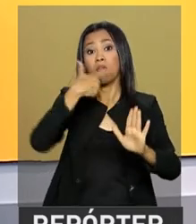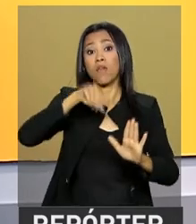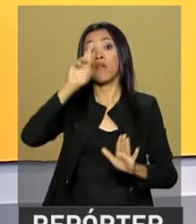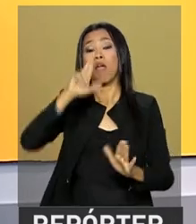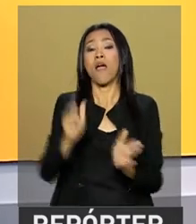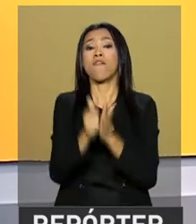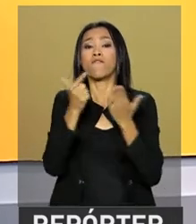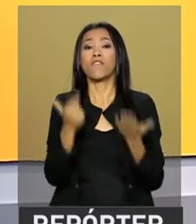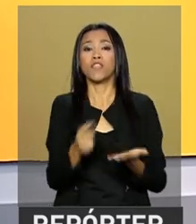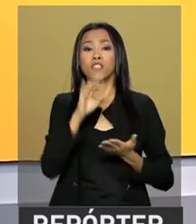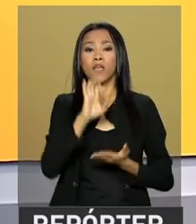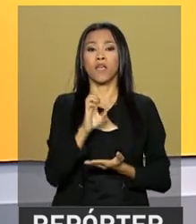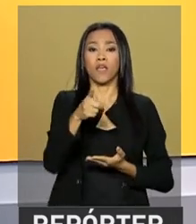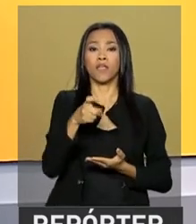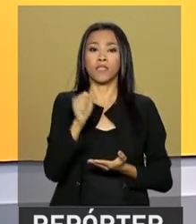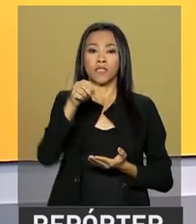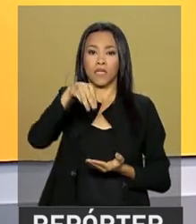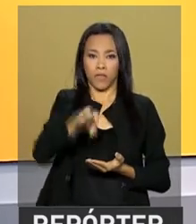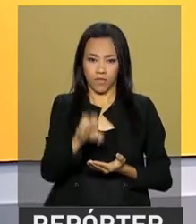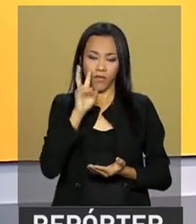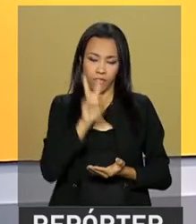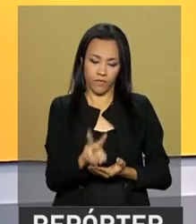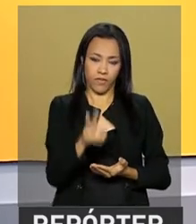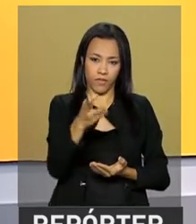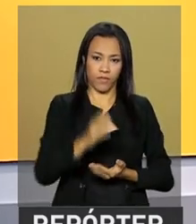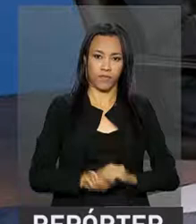em São Paulo. O repórter João Pedro Neto acompanhou.